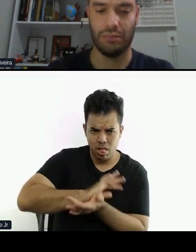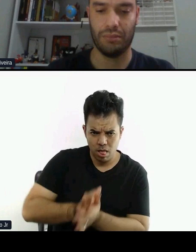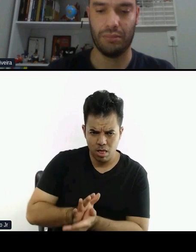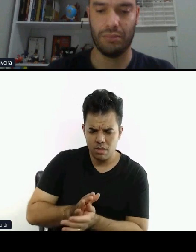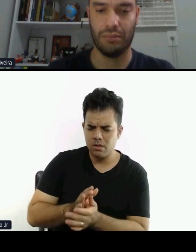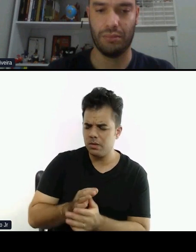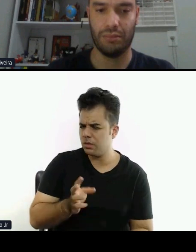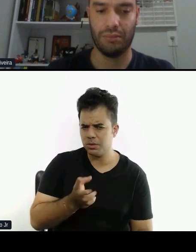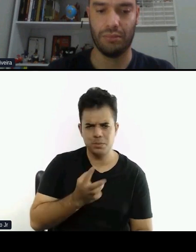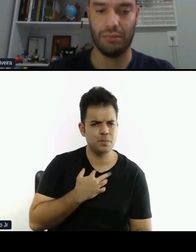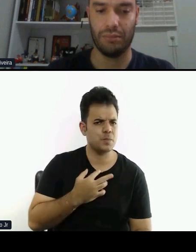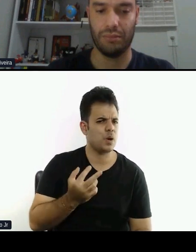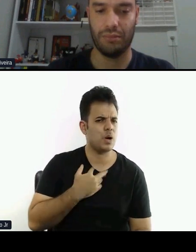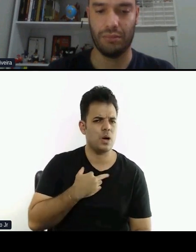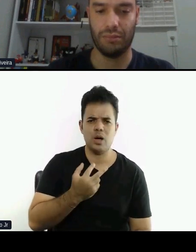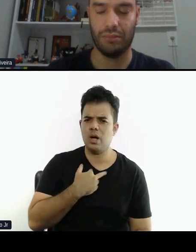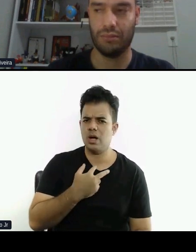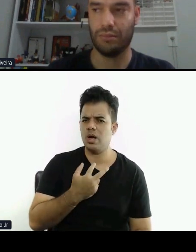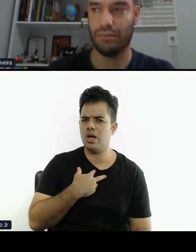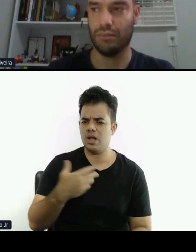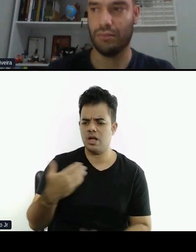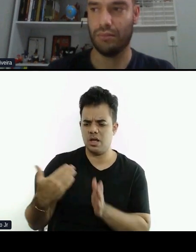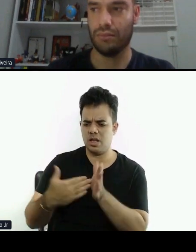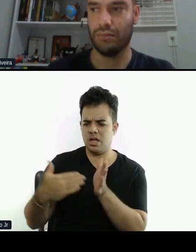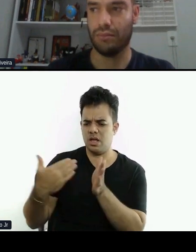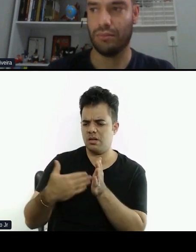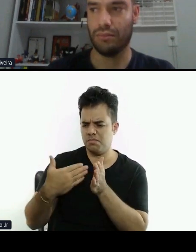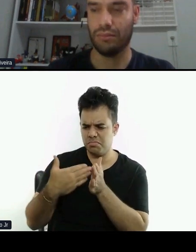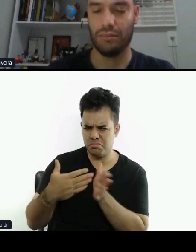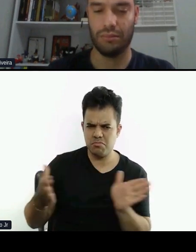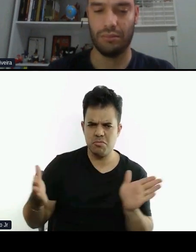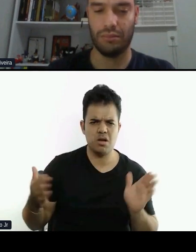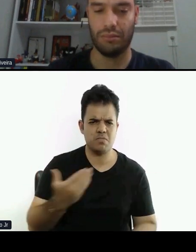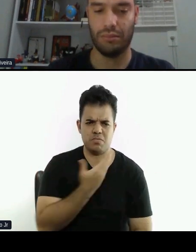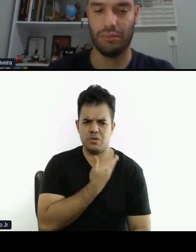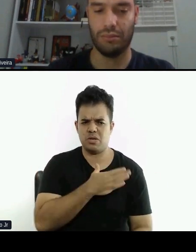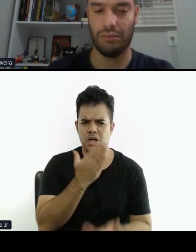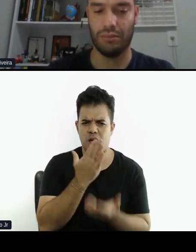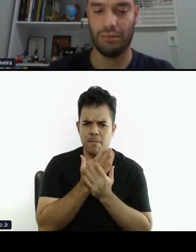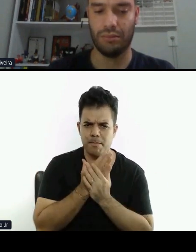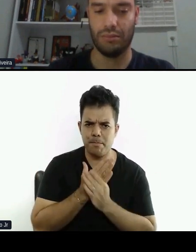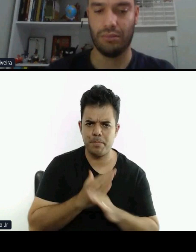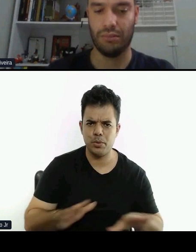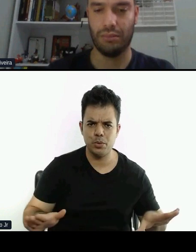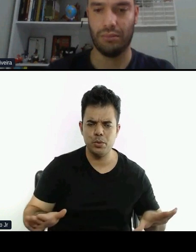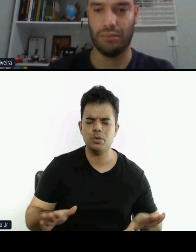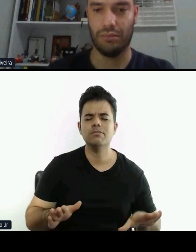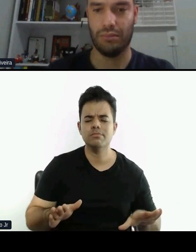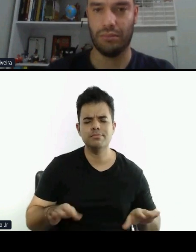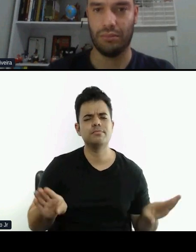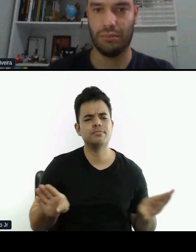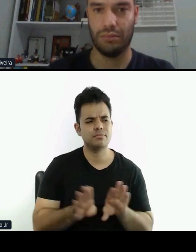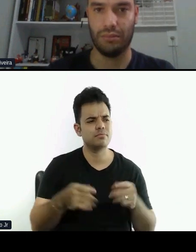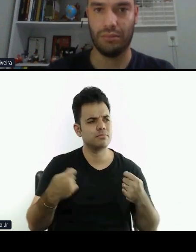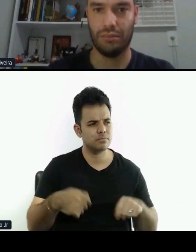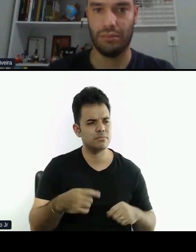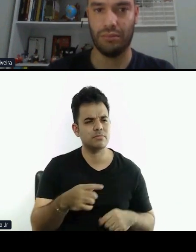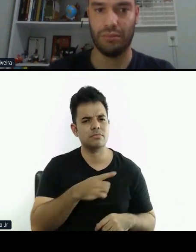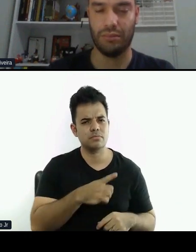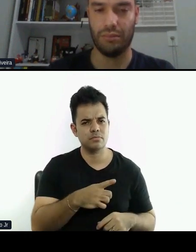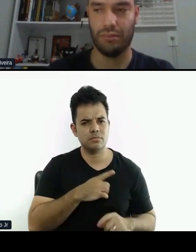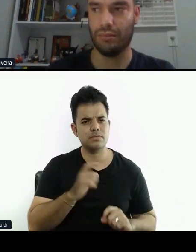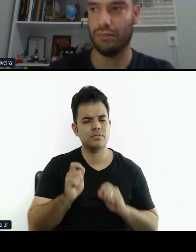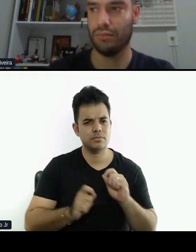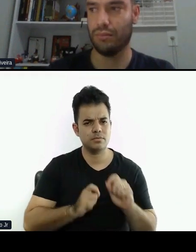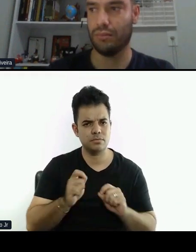colocar, né, como, o preconceito como se fosse uma barreira também, né, para a gente conseguir ter, né, todo essa cultura de acessibilidade na